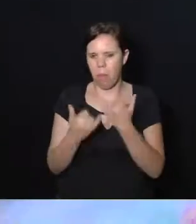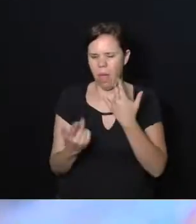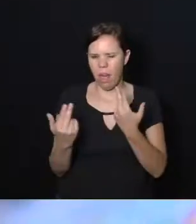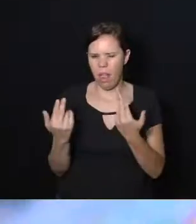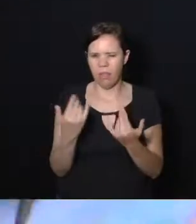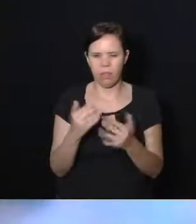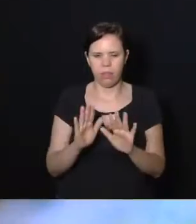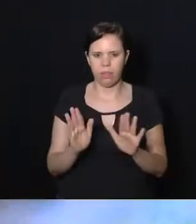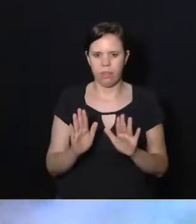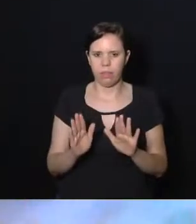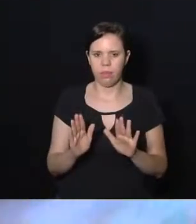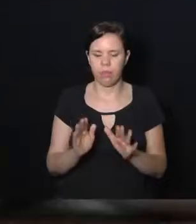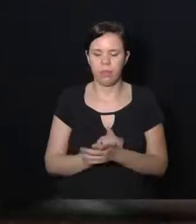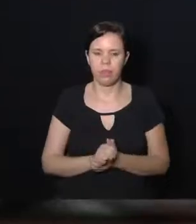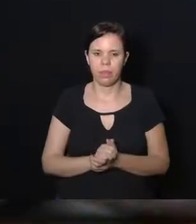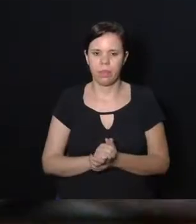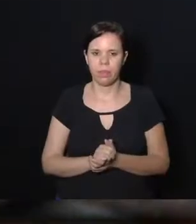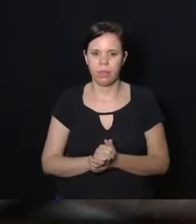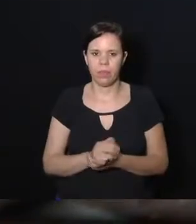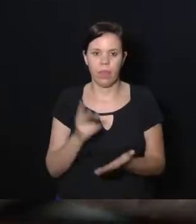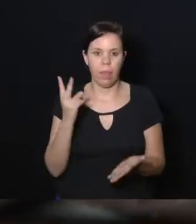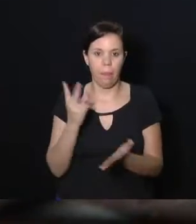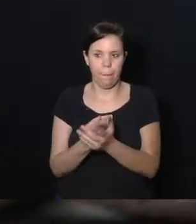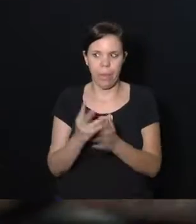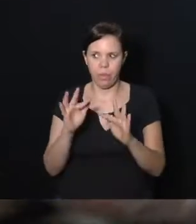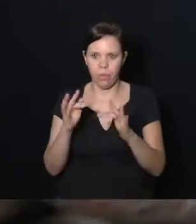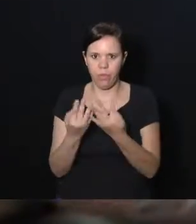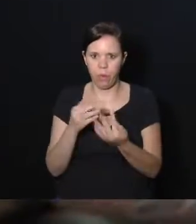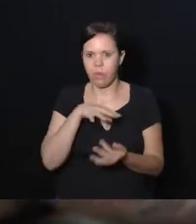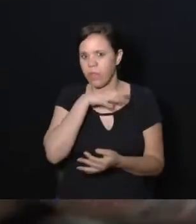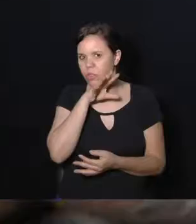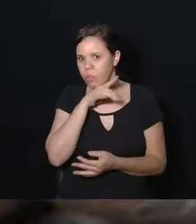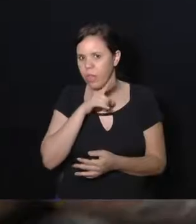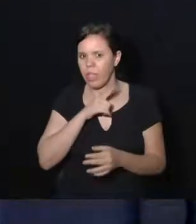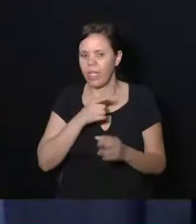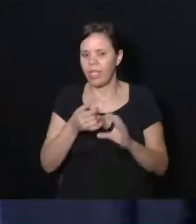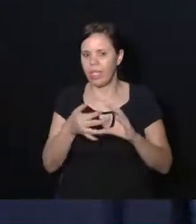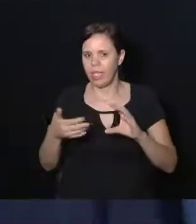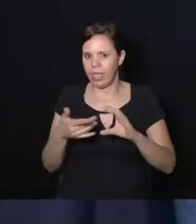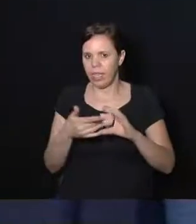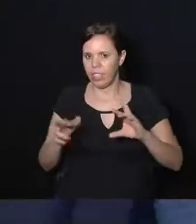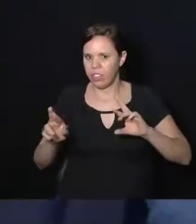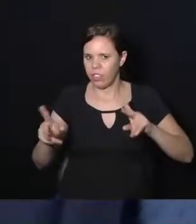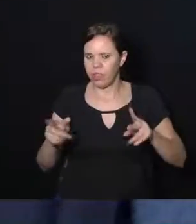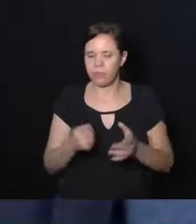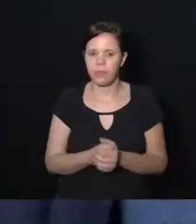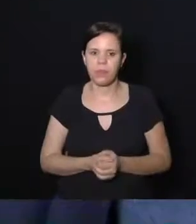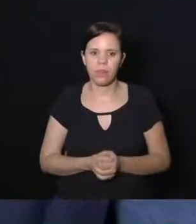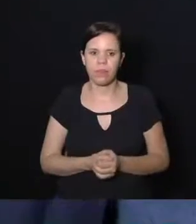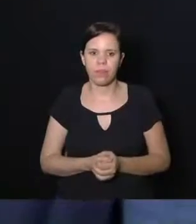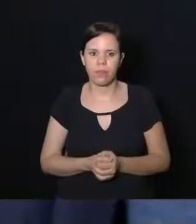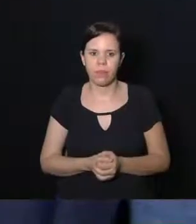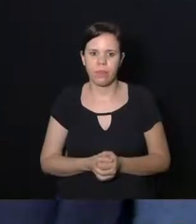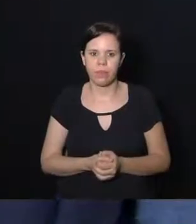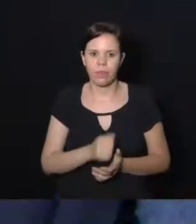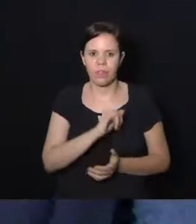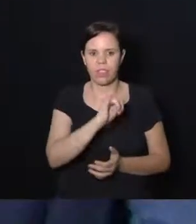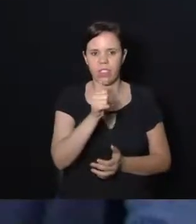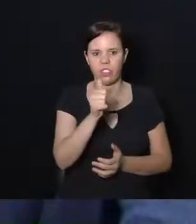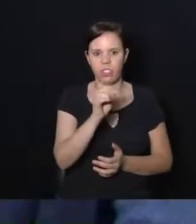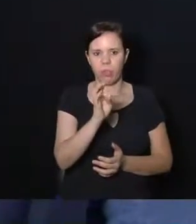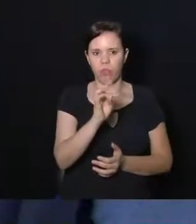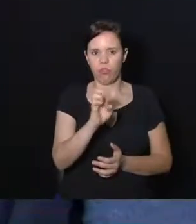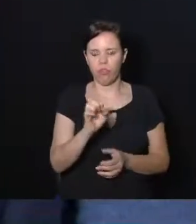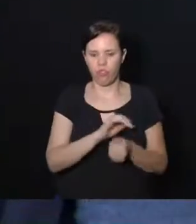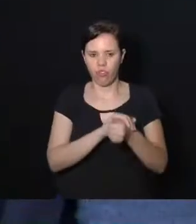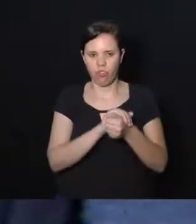iguais. Mas apesar de serem da mesma família, eles têm características bem diferentes. Jabuti não, o jabuti é terrestre.